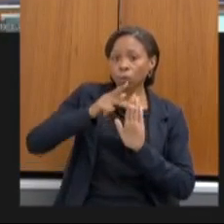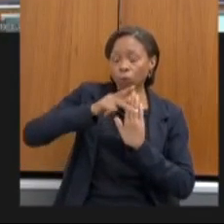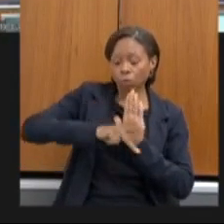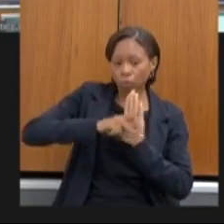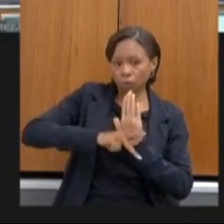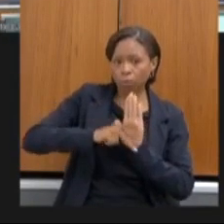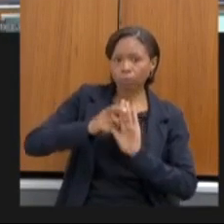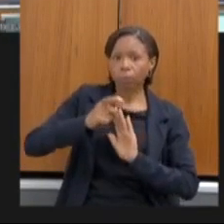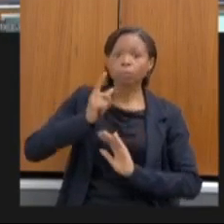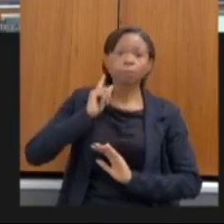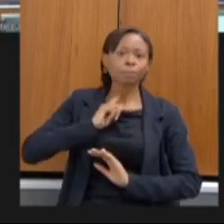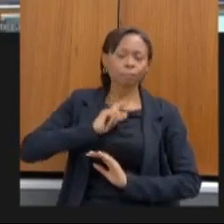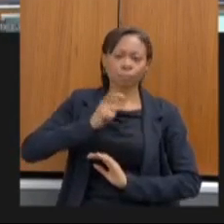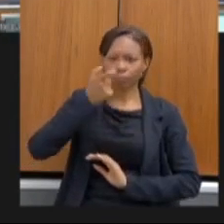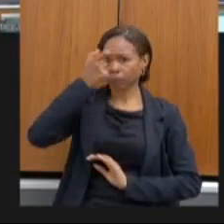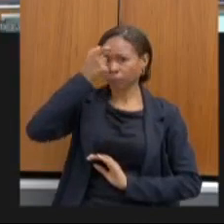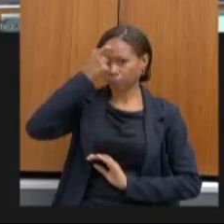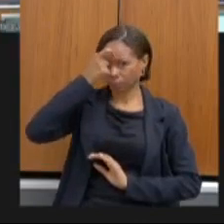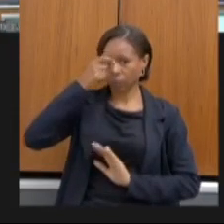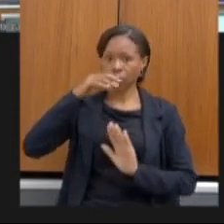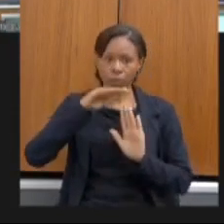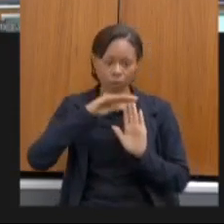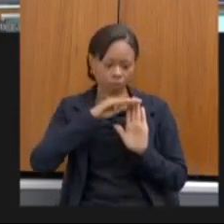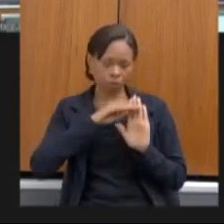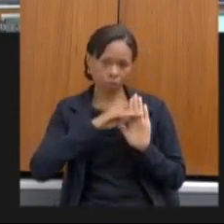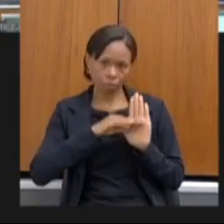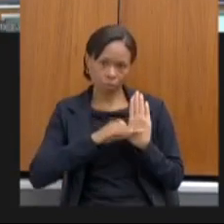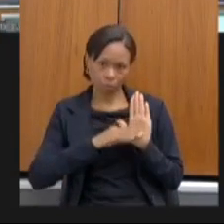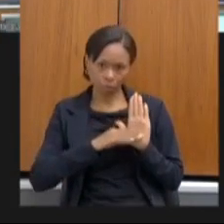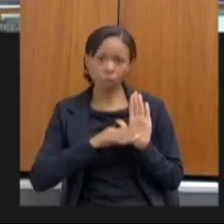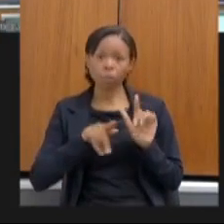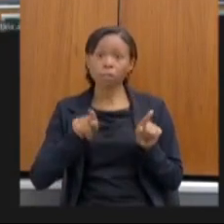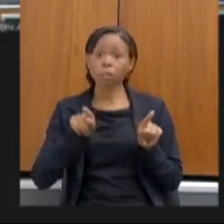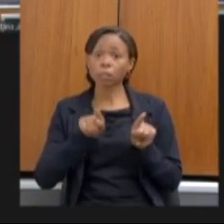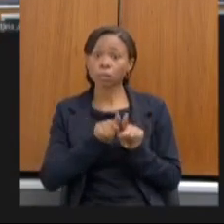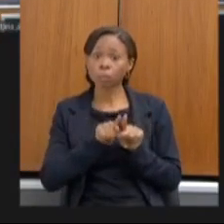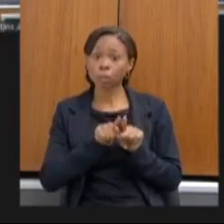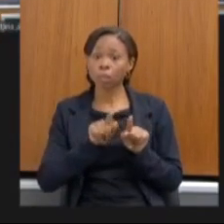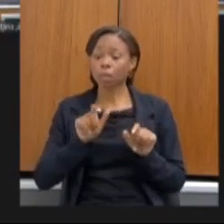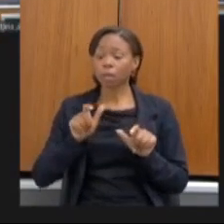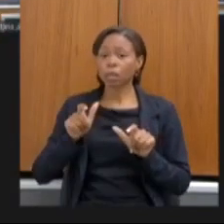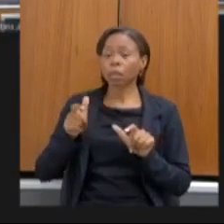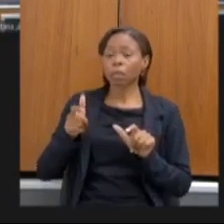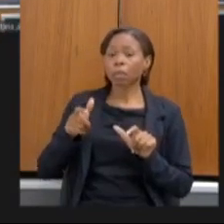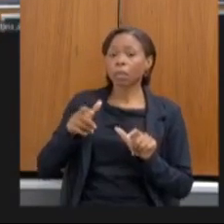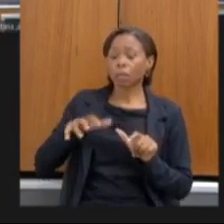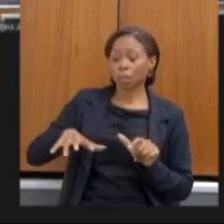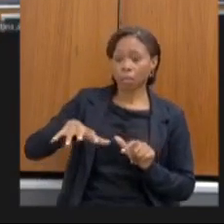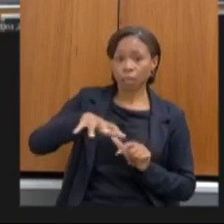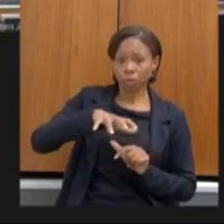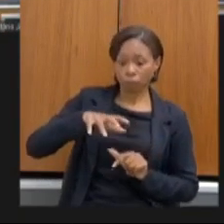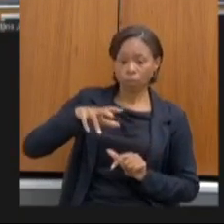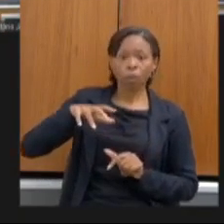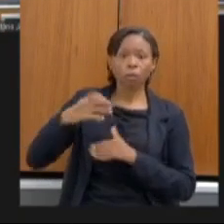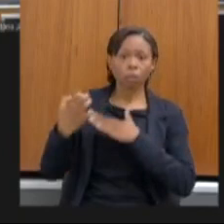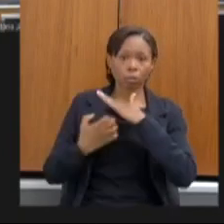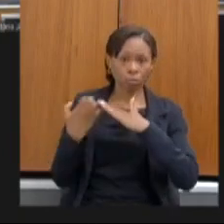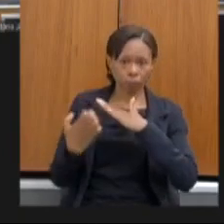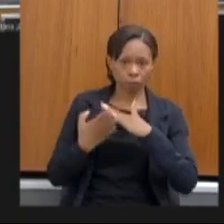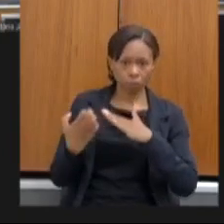que contou a sermos justos também com a contribuição das entidades empresariais